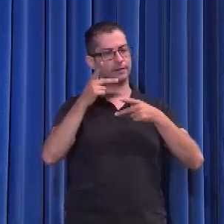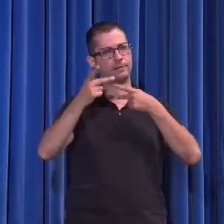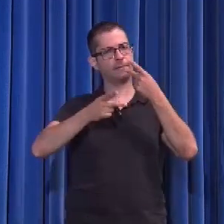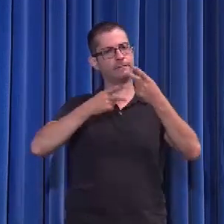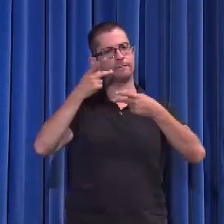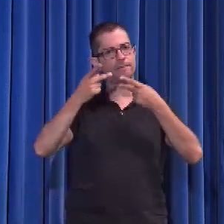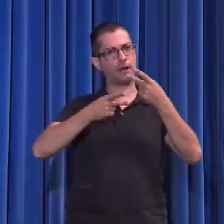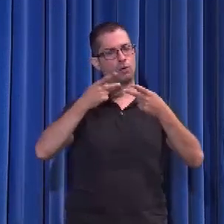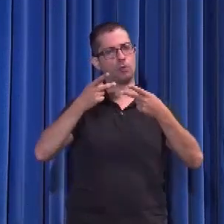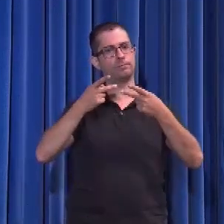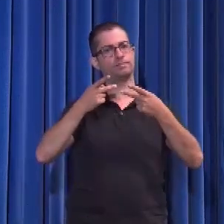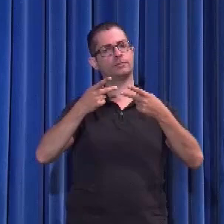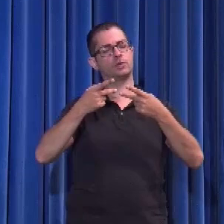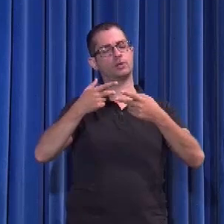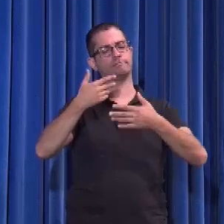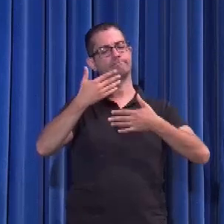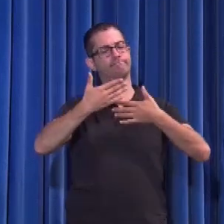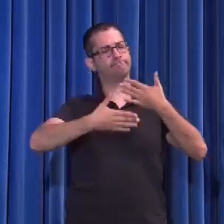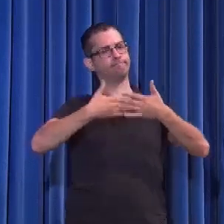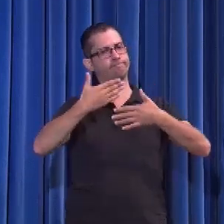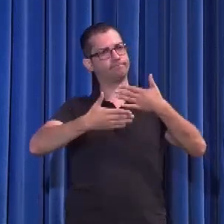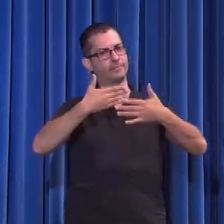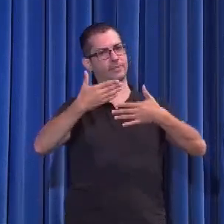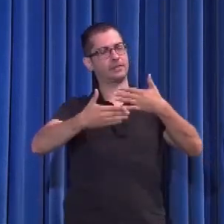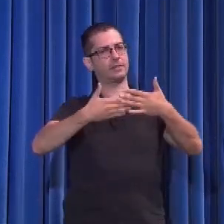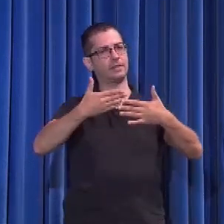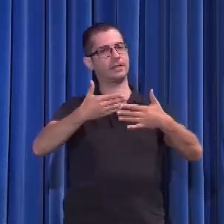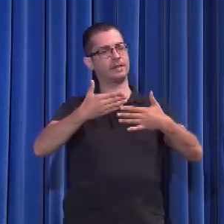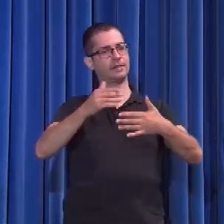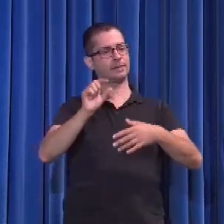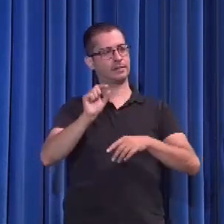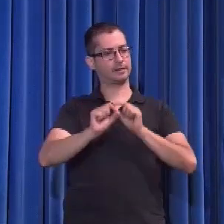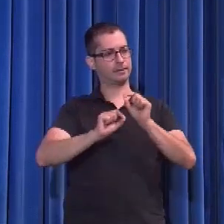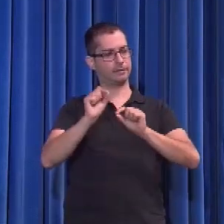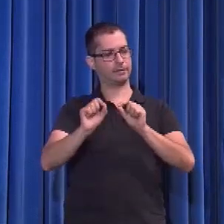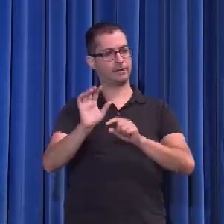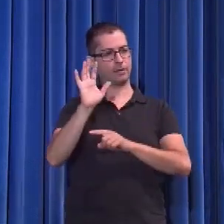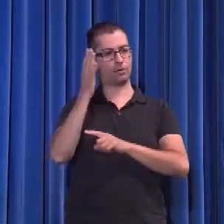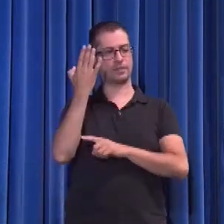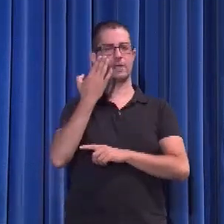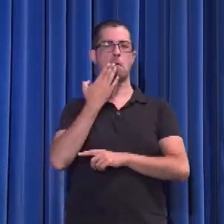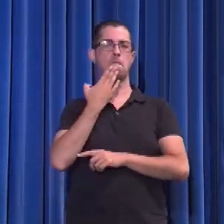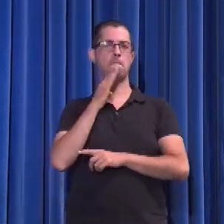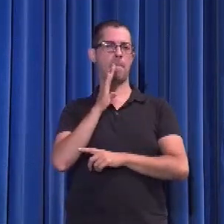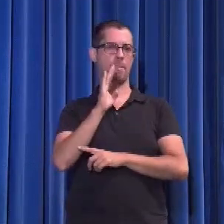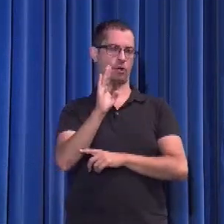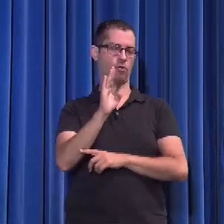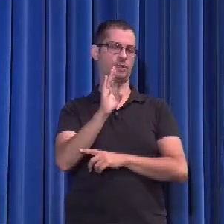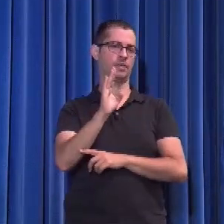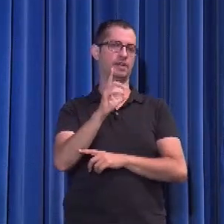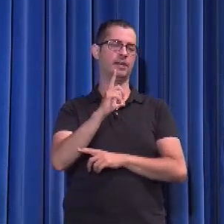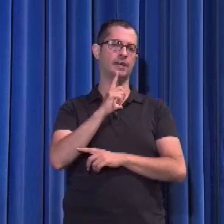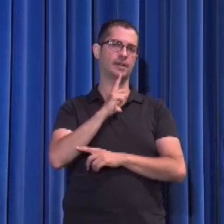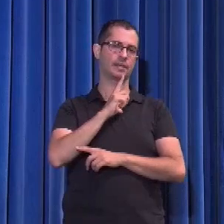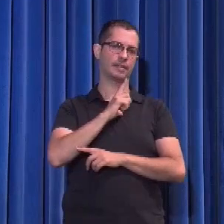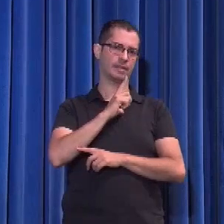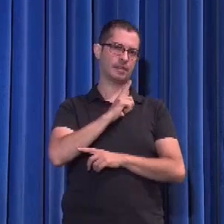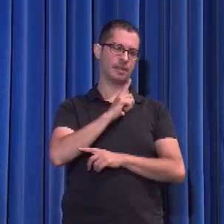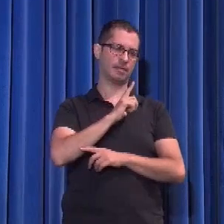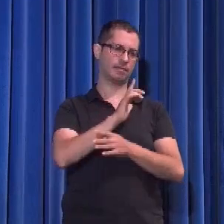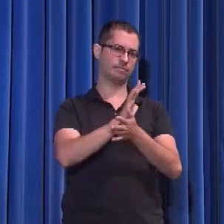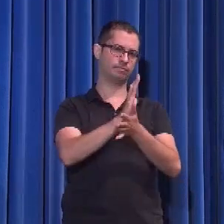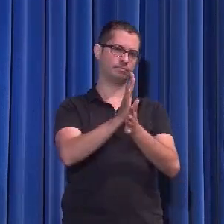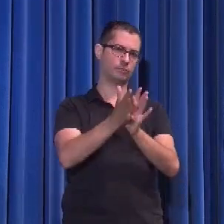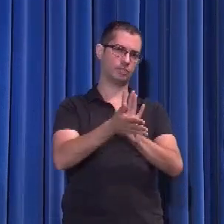sobre um avanço inevitável da Babilônia, que culminou no exílio posterior